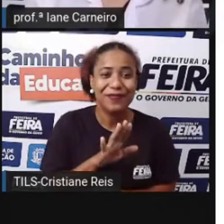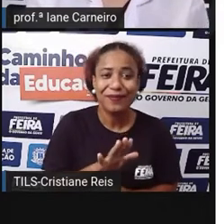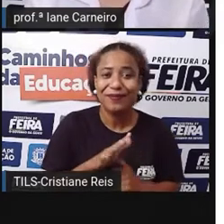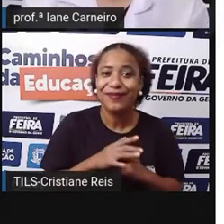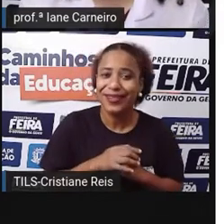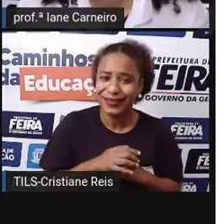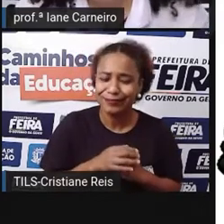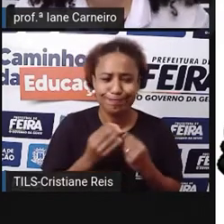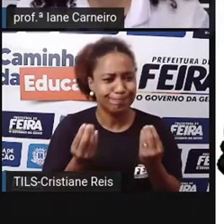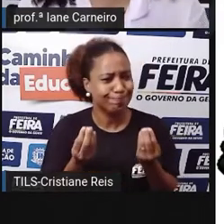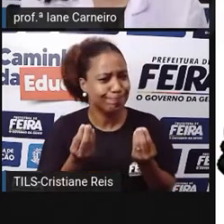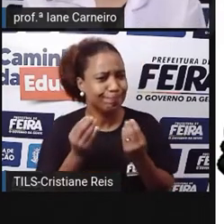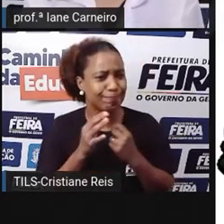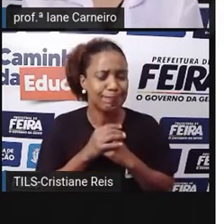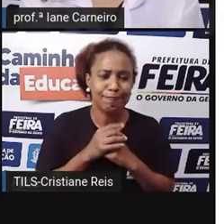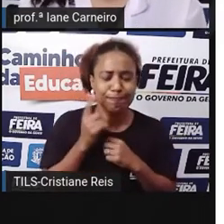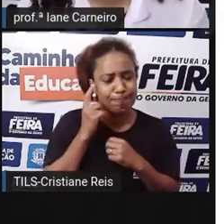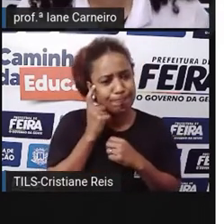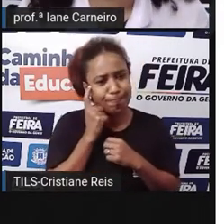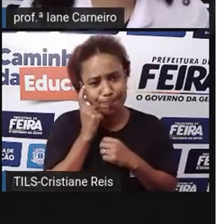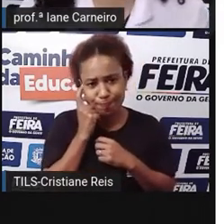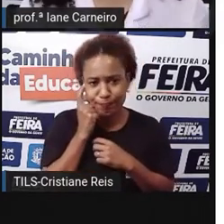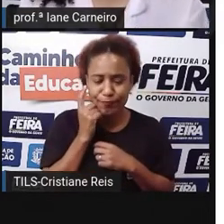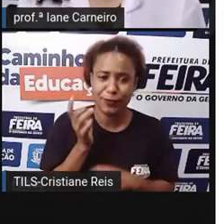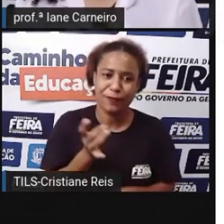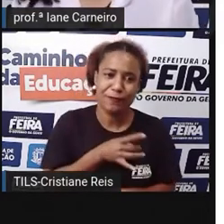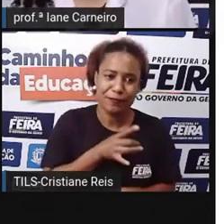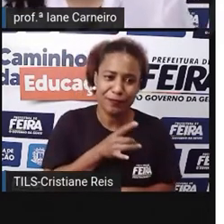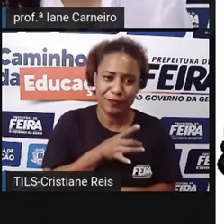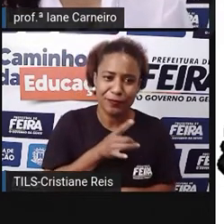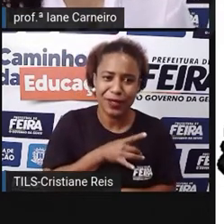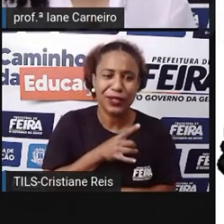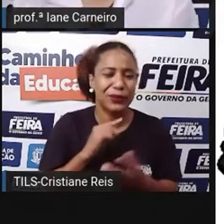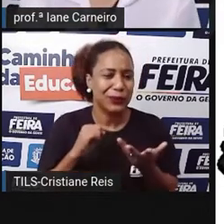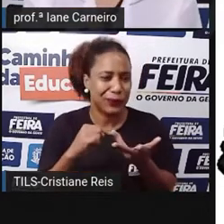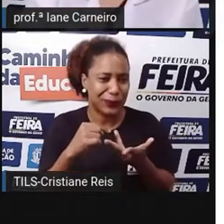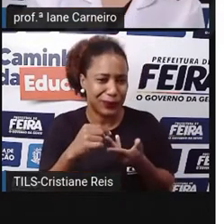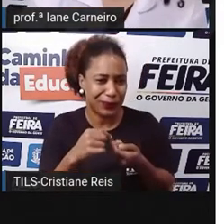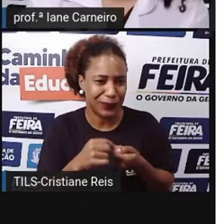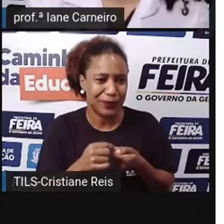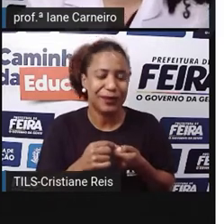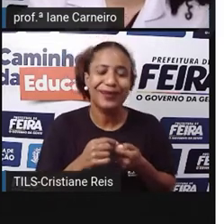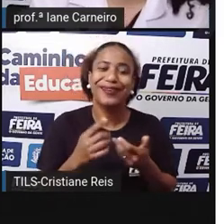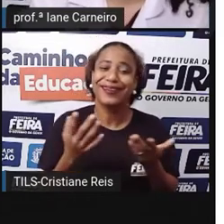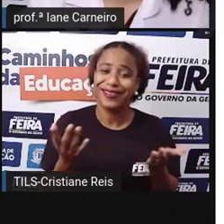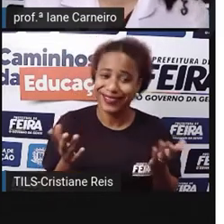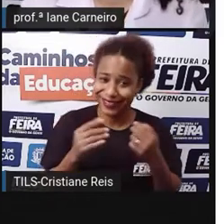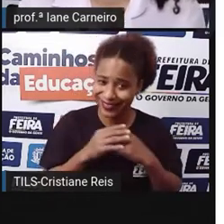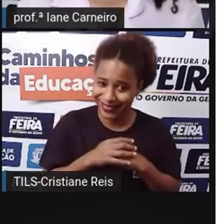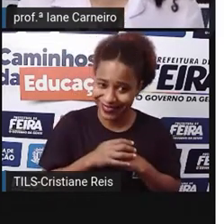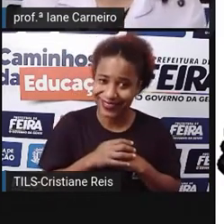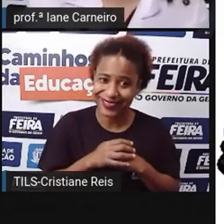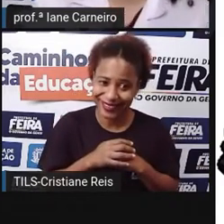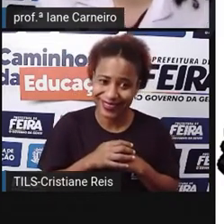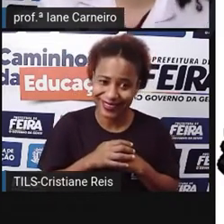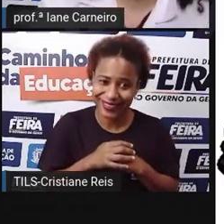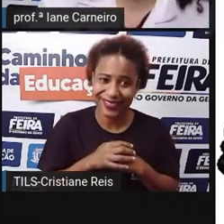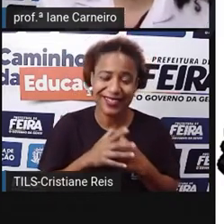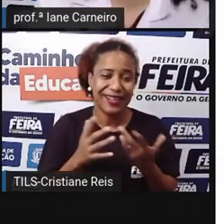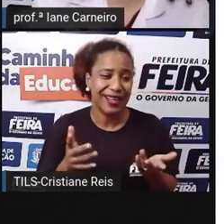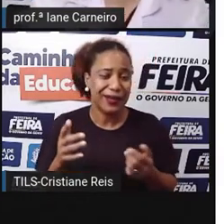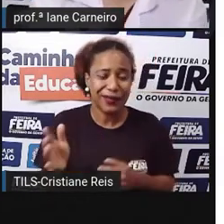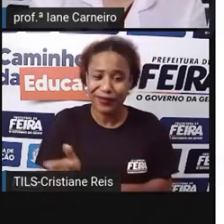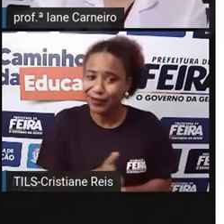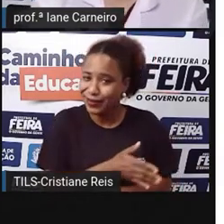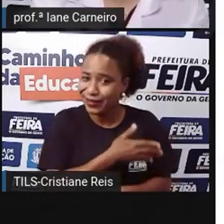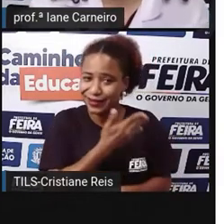entende, bom, para e pensa assim, né? Eu não preciso ter medo disso, né? Porque, né? Isso é